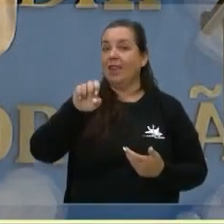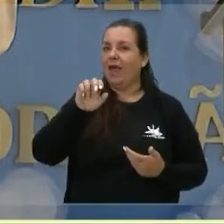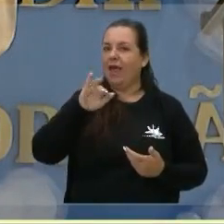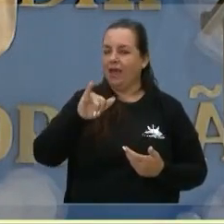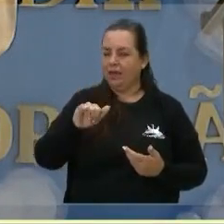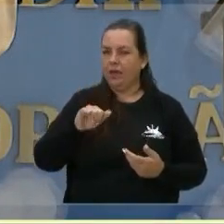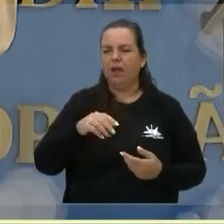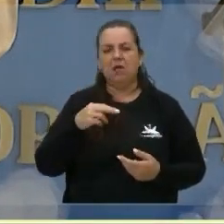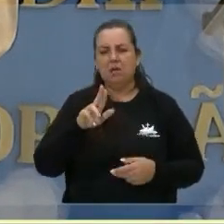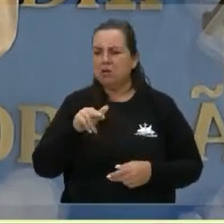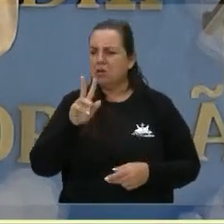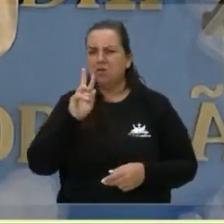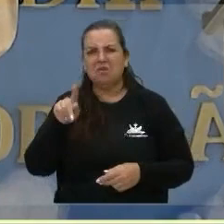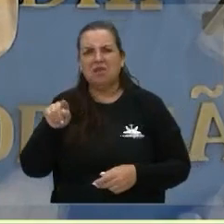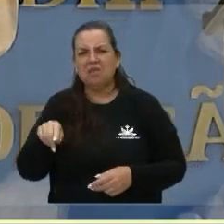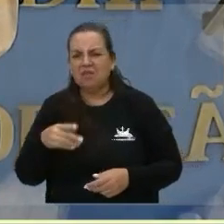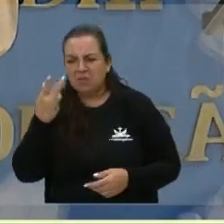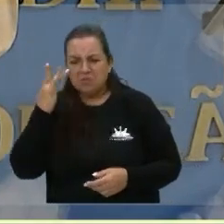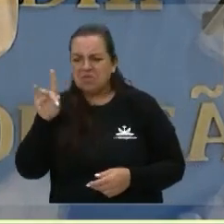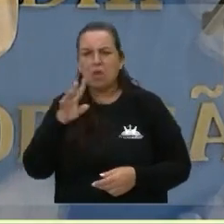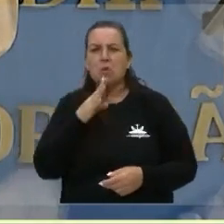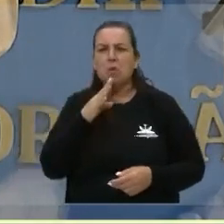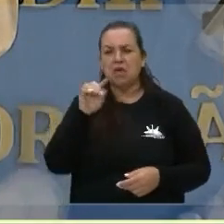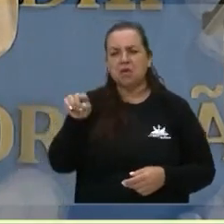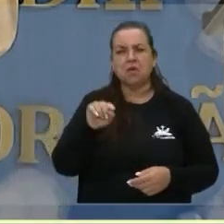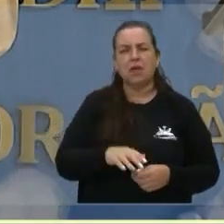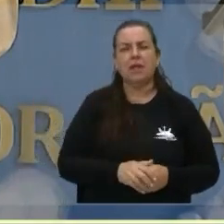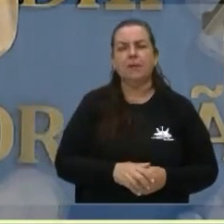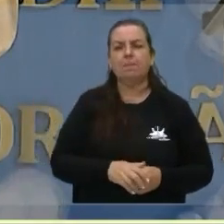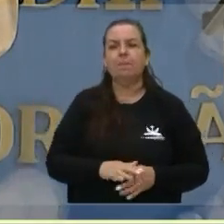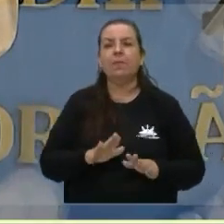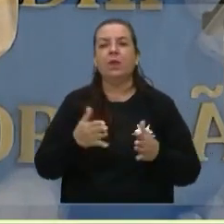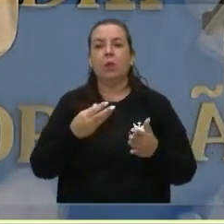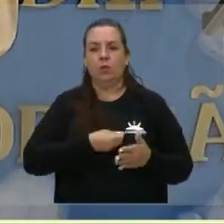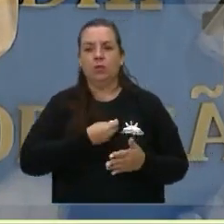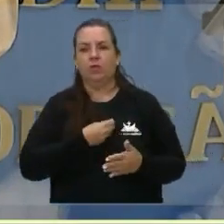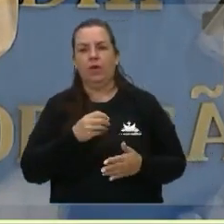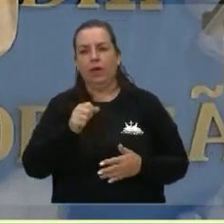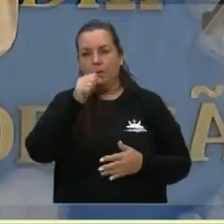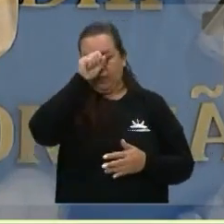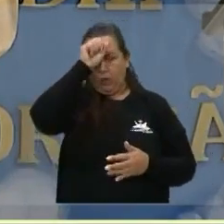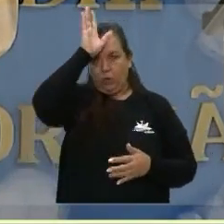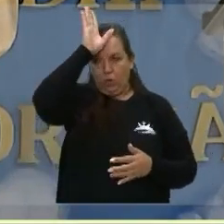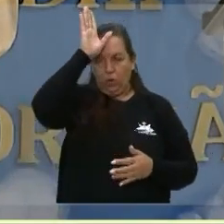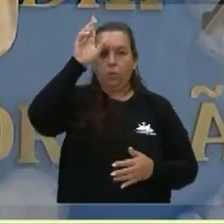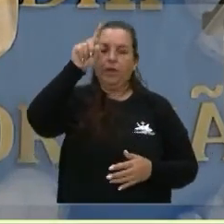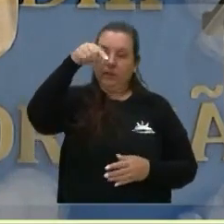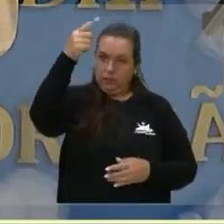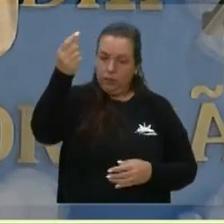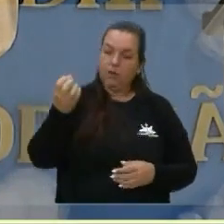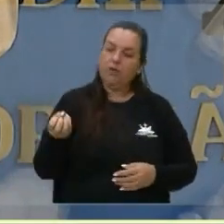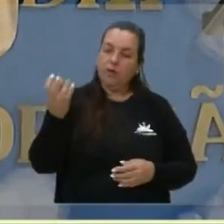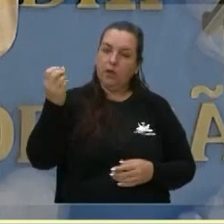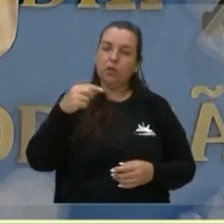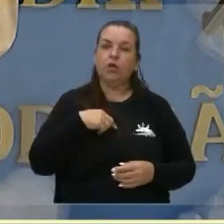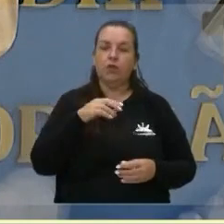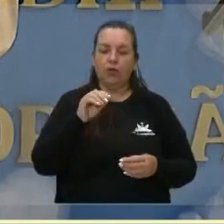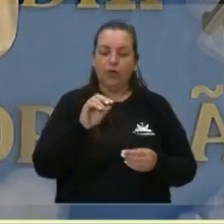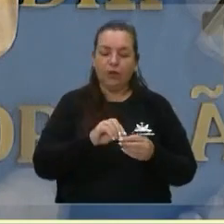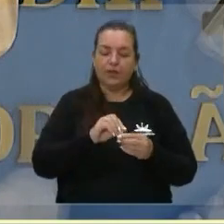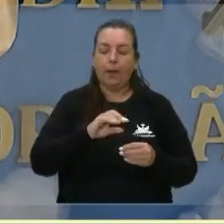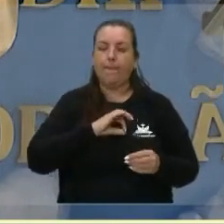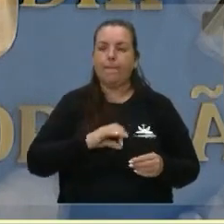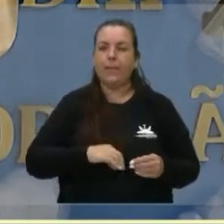Padre, eu nunca ouvi falar desse homem. Quando eu estiver em Roma, numa próxima peregrinação, vou fazer um padre missão sobre